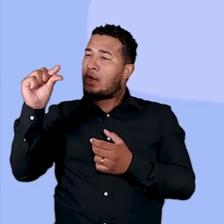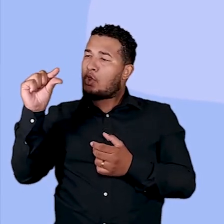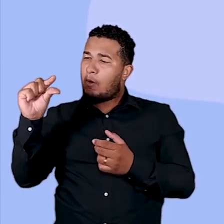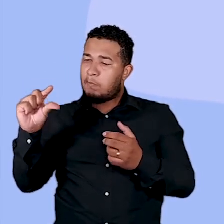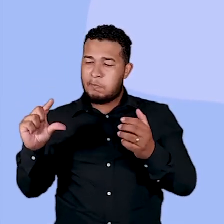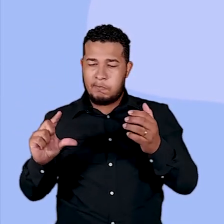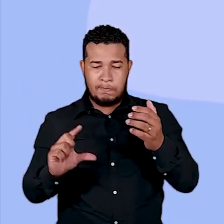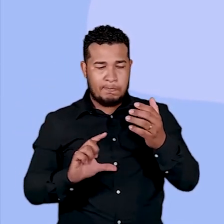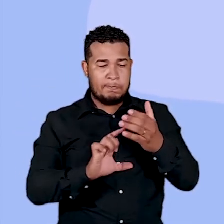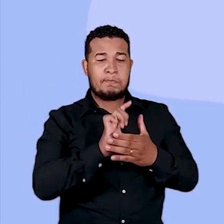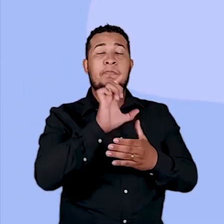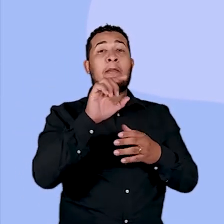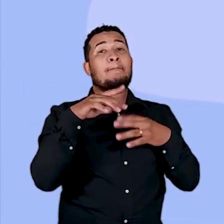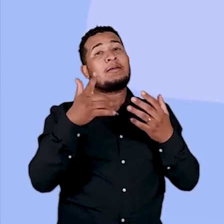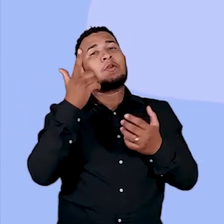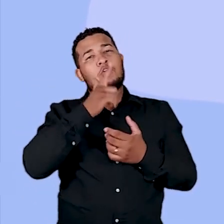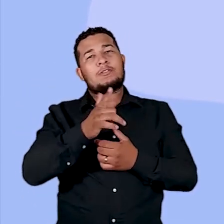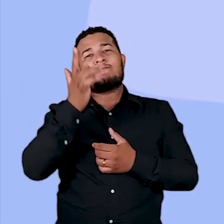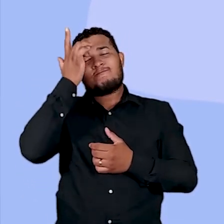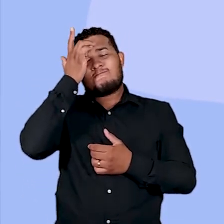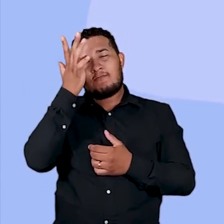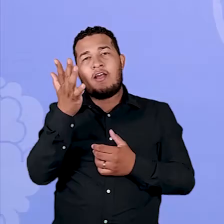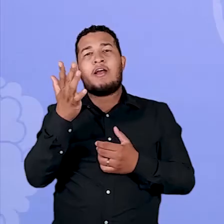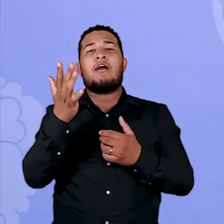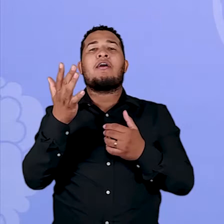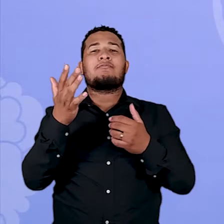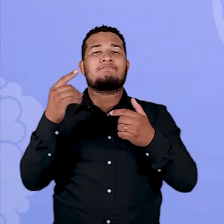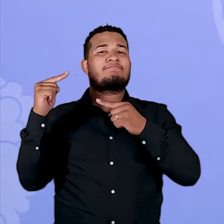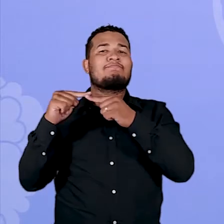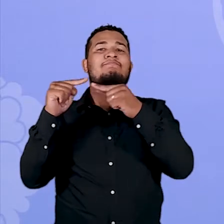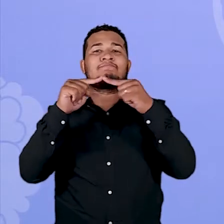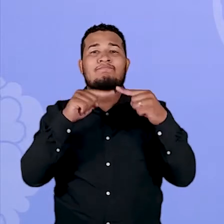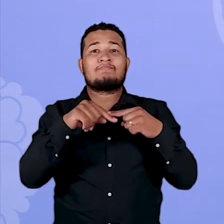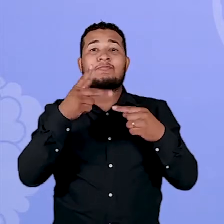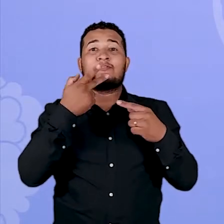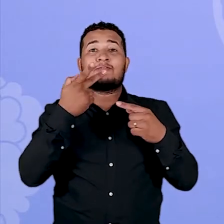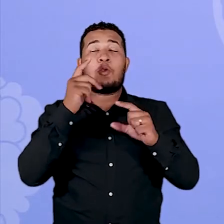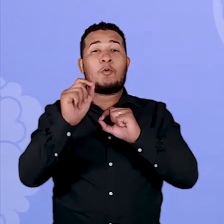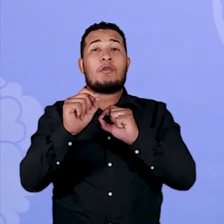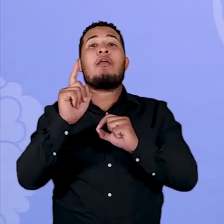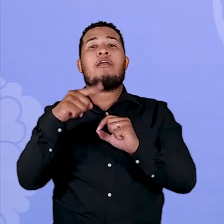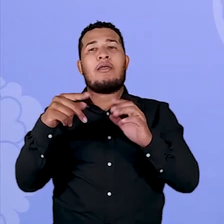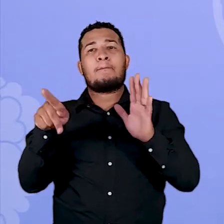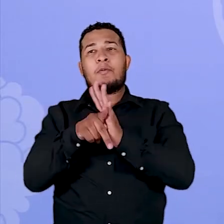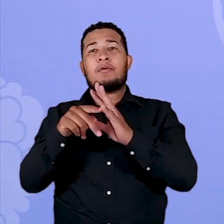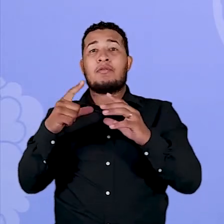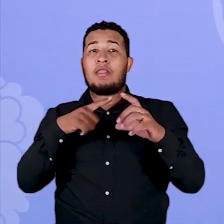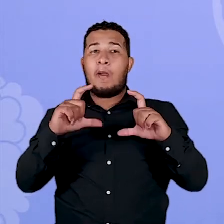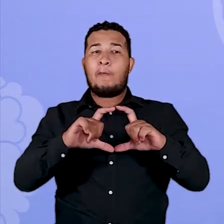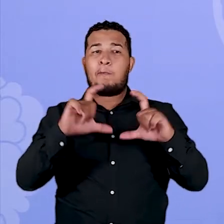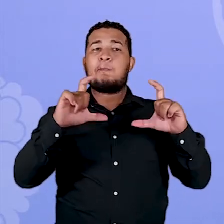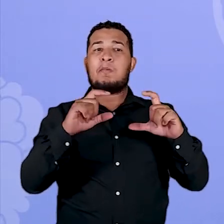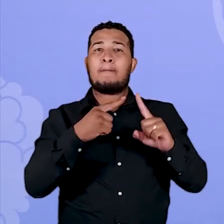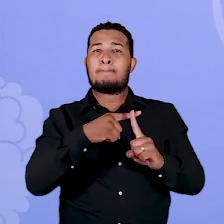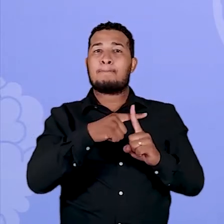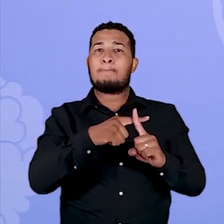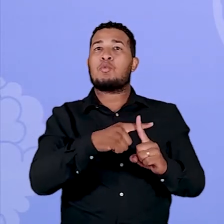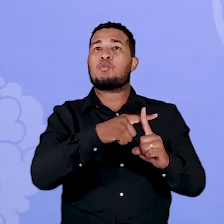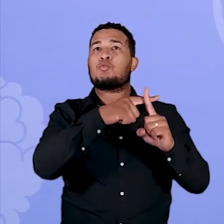barrinha menor. Mas para facilitar a nossa vida, a gente fala que é o fluxo convencional de carga. Ele sai da